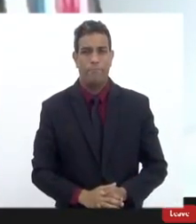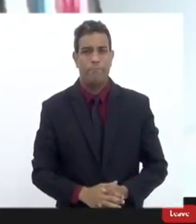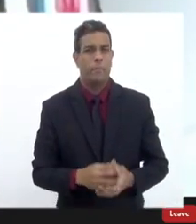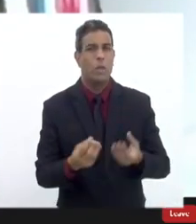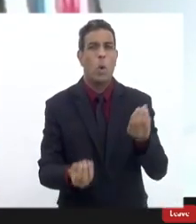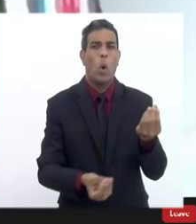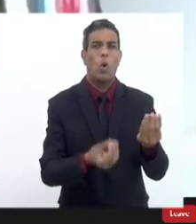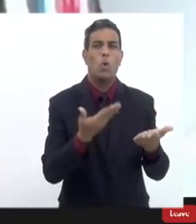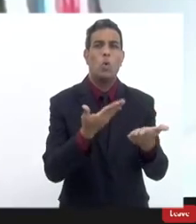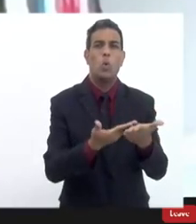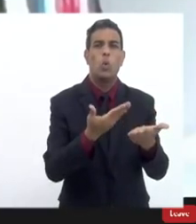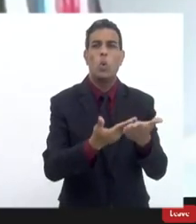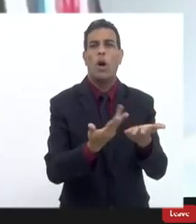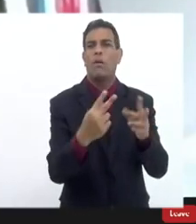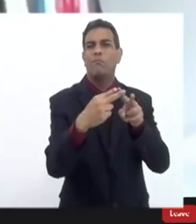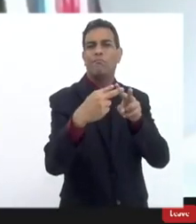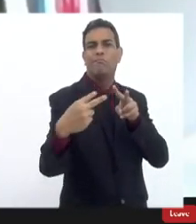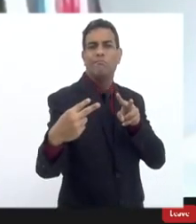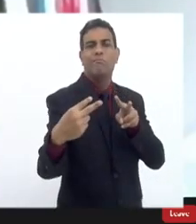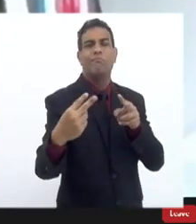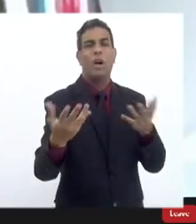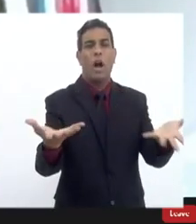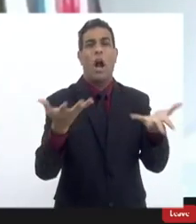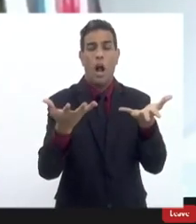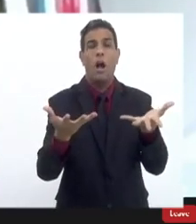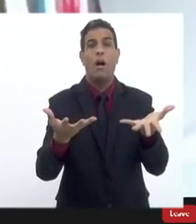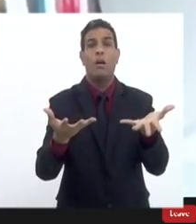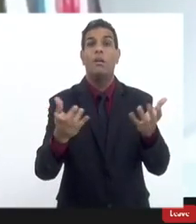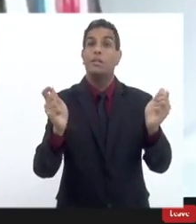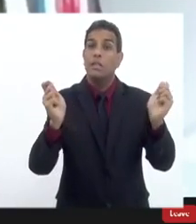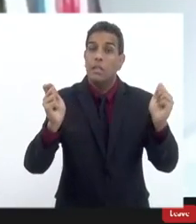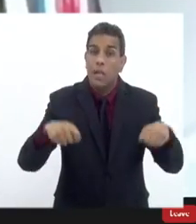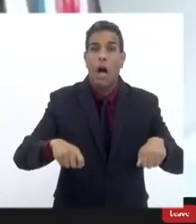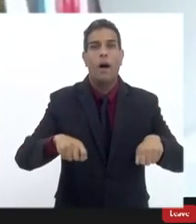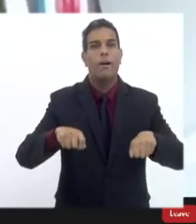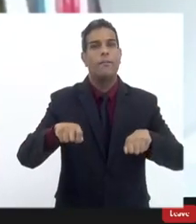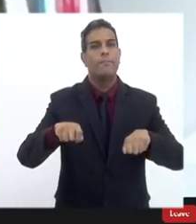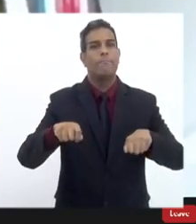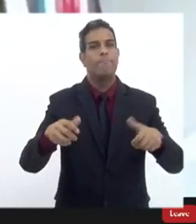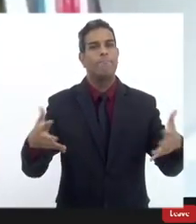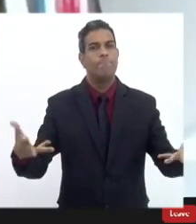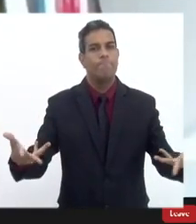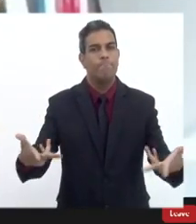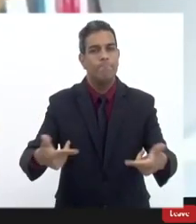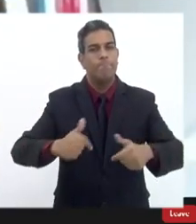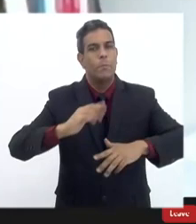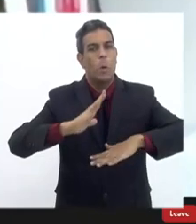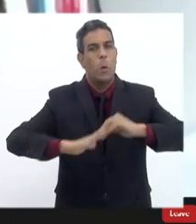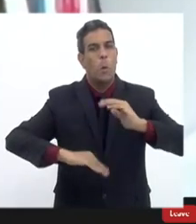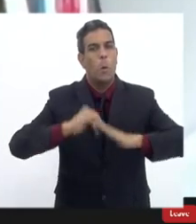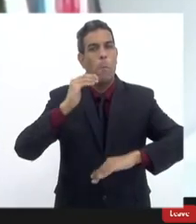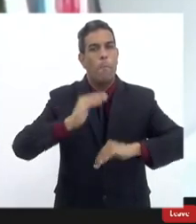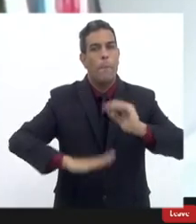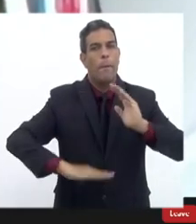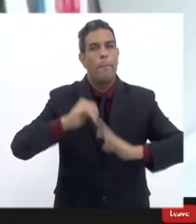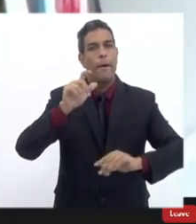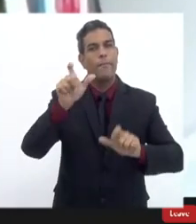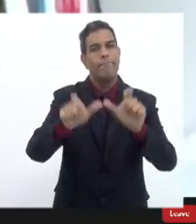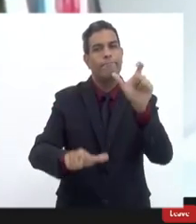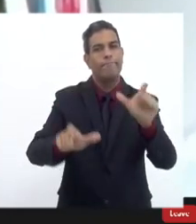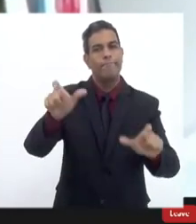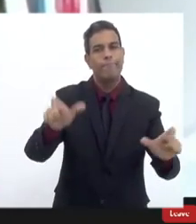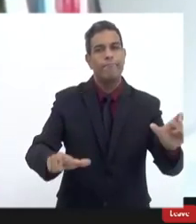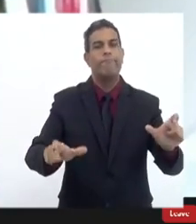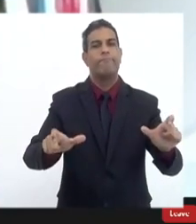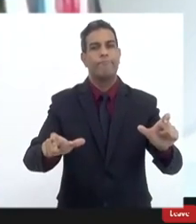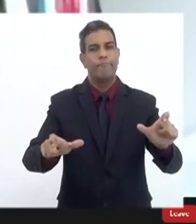ou ensino híbrido. Nós queremos, sim, uma formação integral, cidadã dos